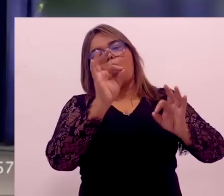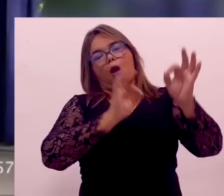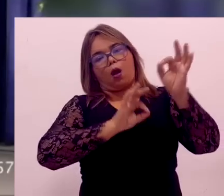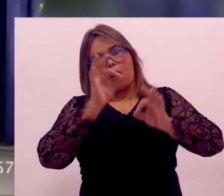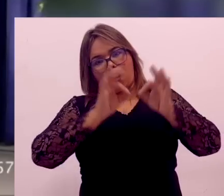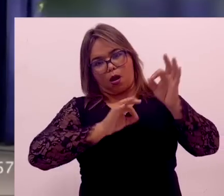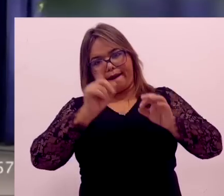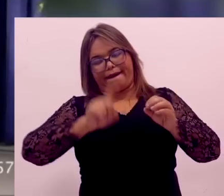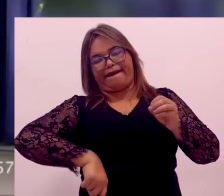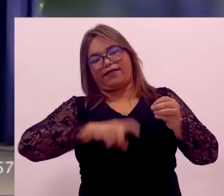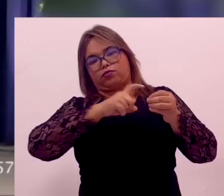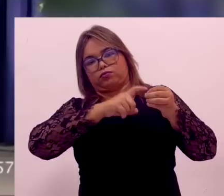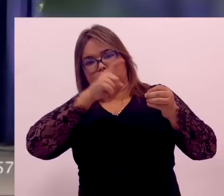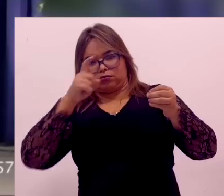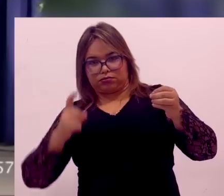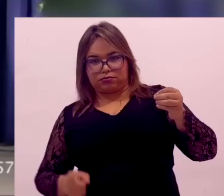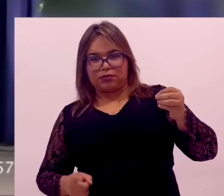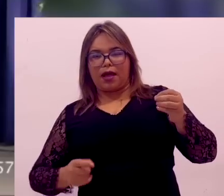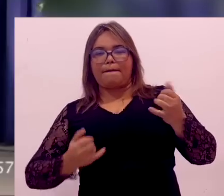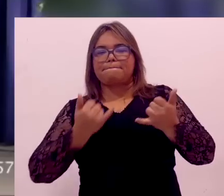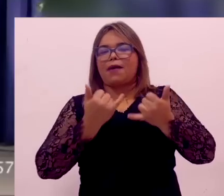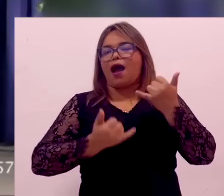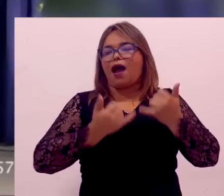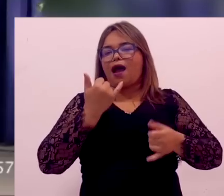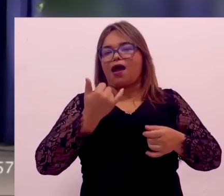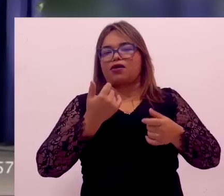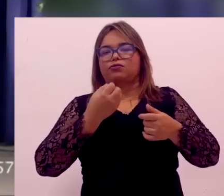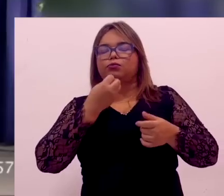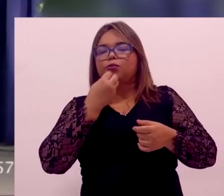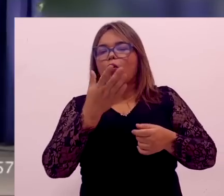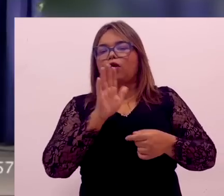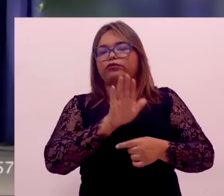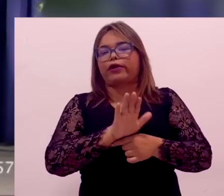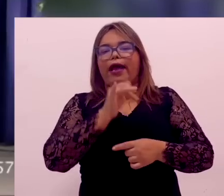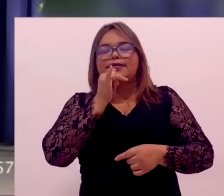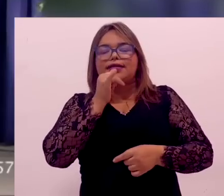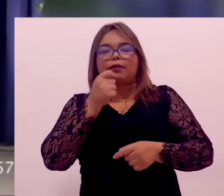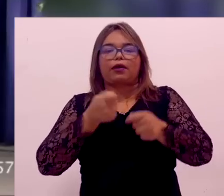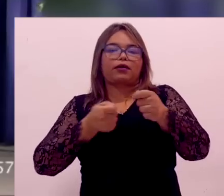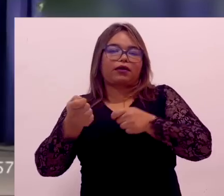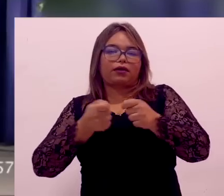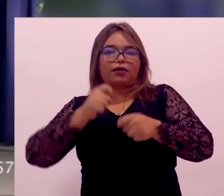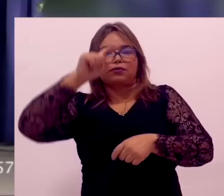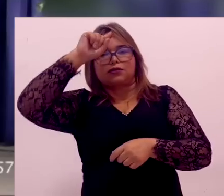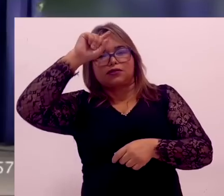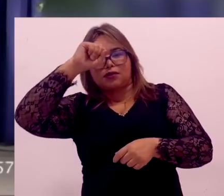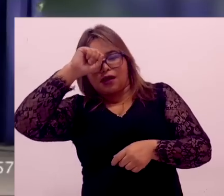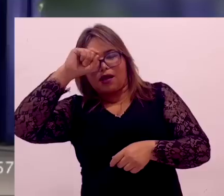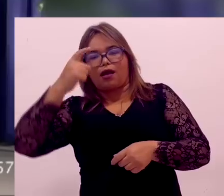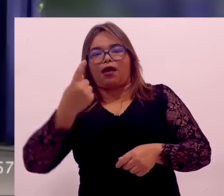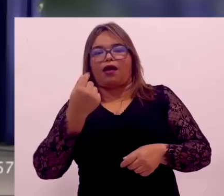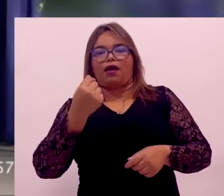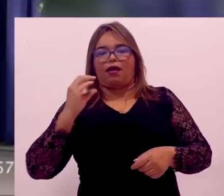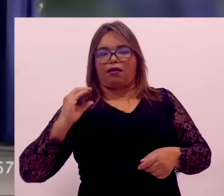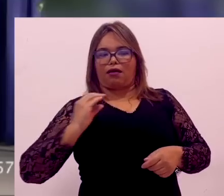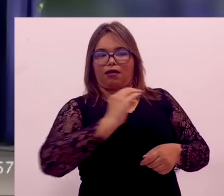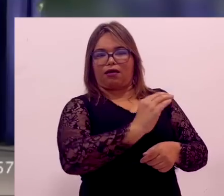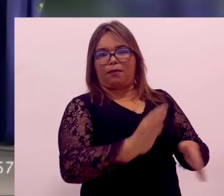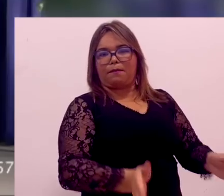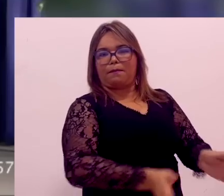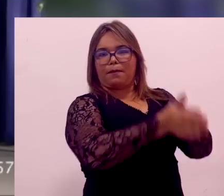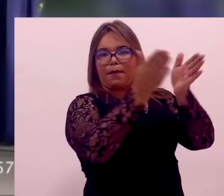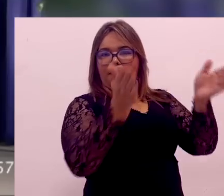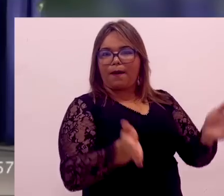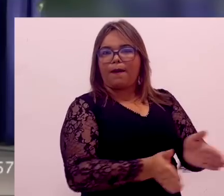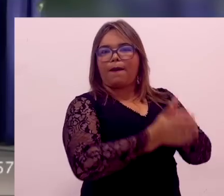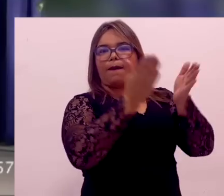filantrópicas, parecem estar fazendo uma coisa muito boa. Elas administram hospitais, elas doam grandes quantidades de dinheiro